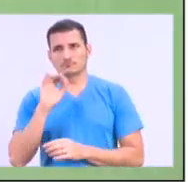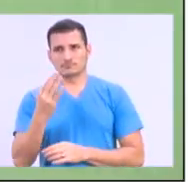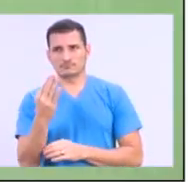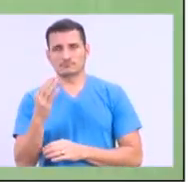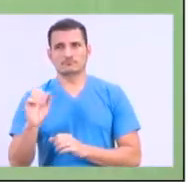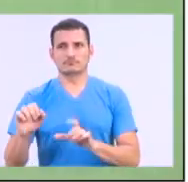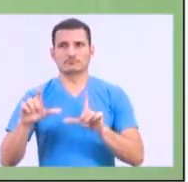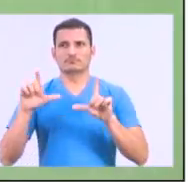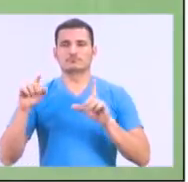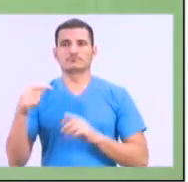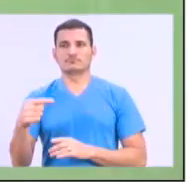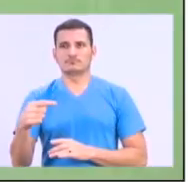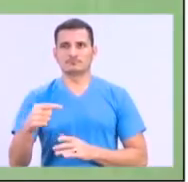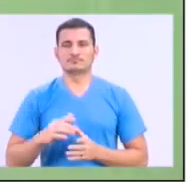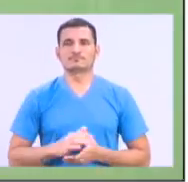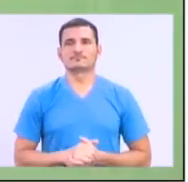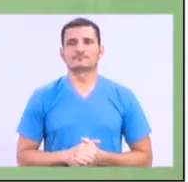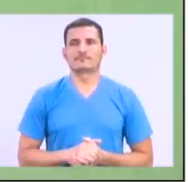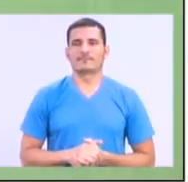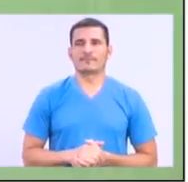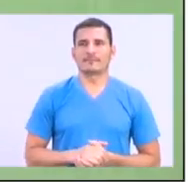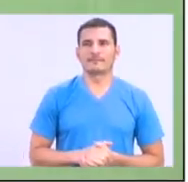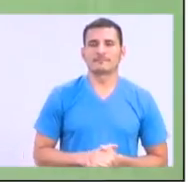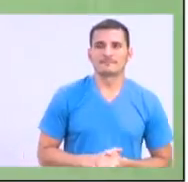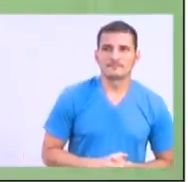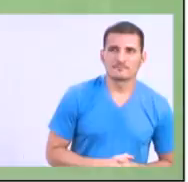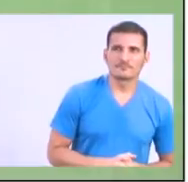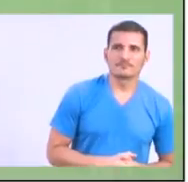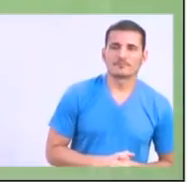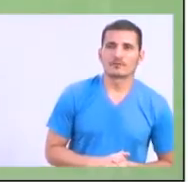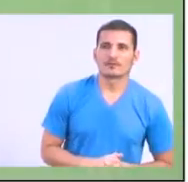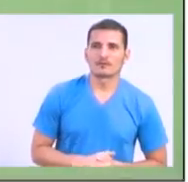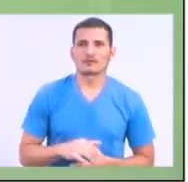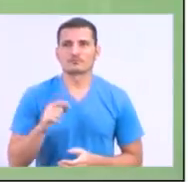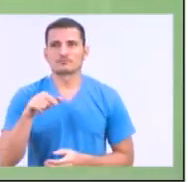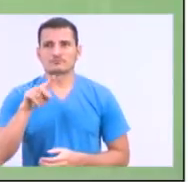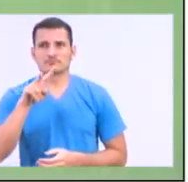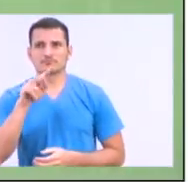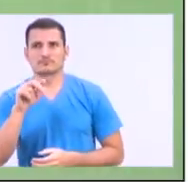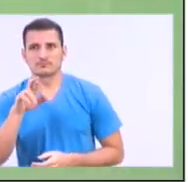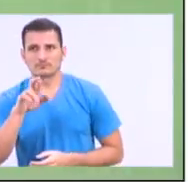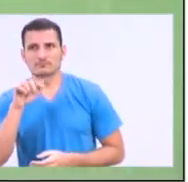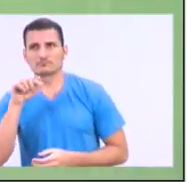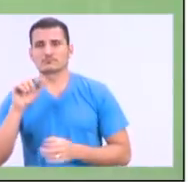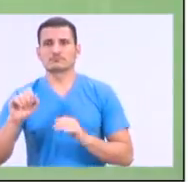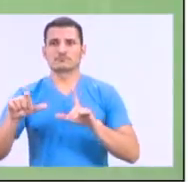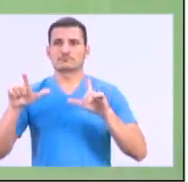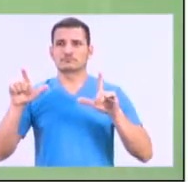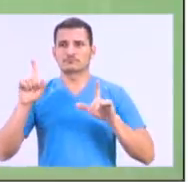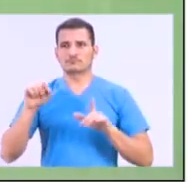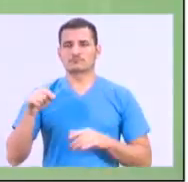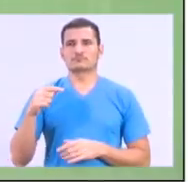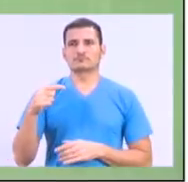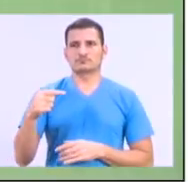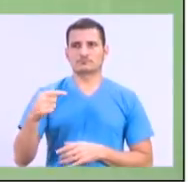imprimir o valor negativo. Nesse caso dessa variável que foi declarada, ele imprimiu o valor é negativo.